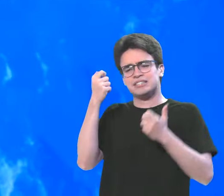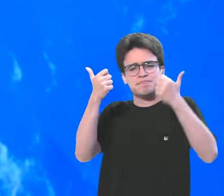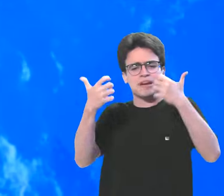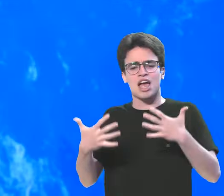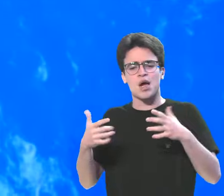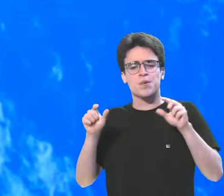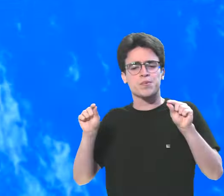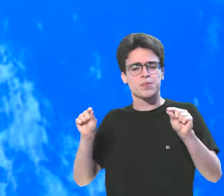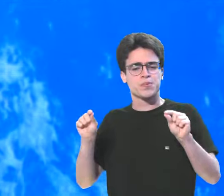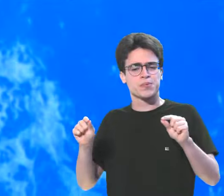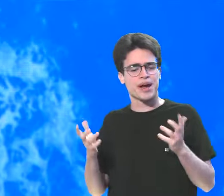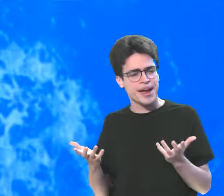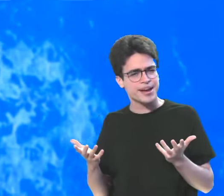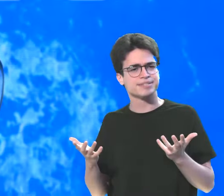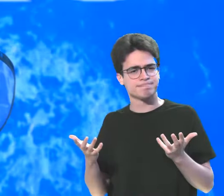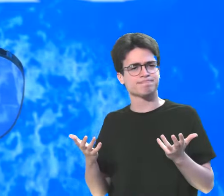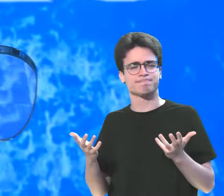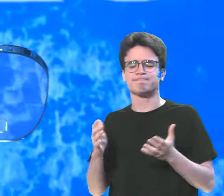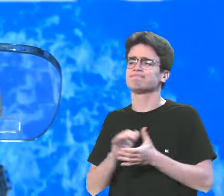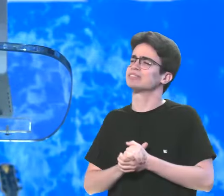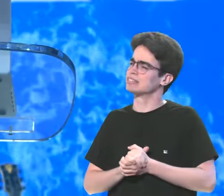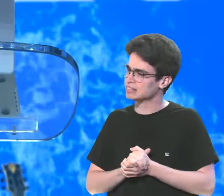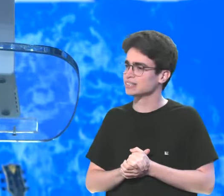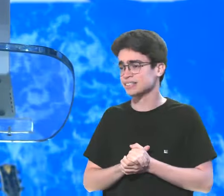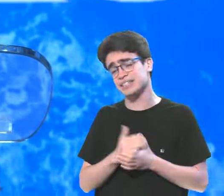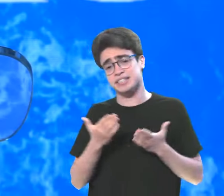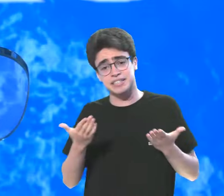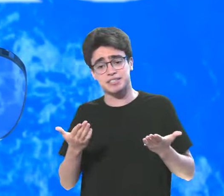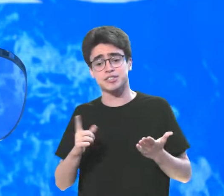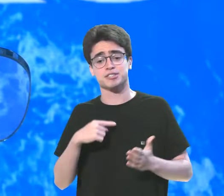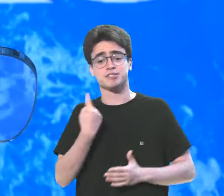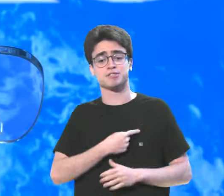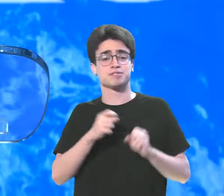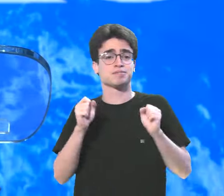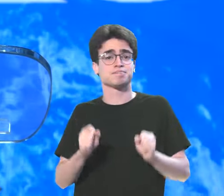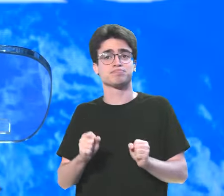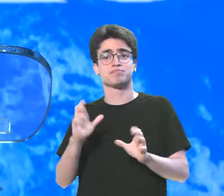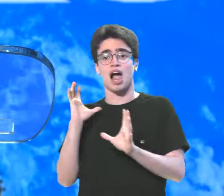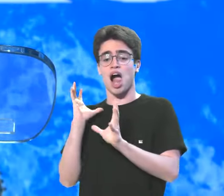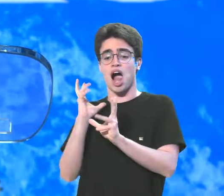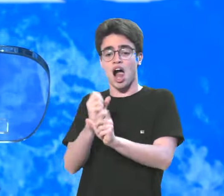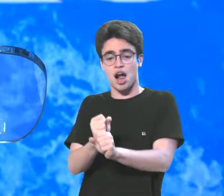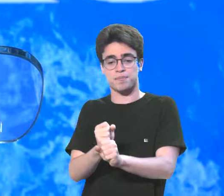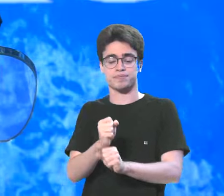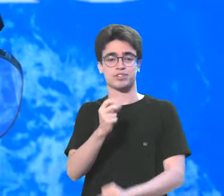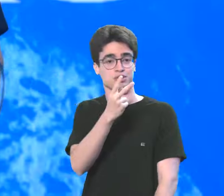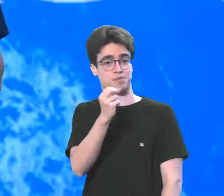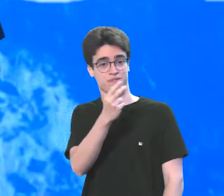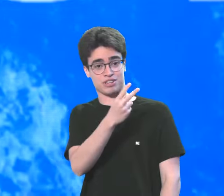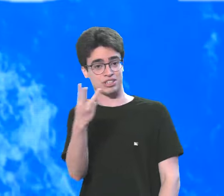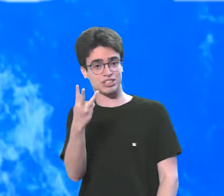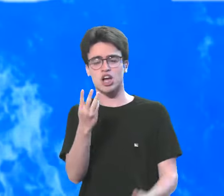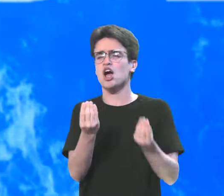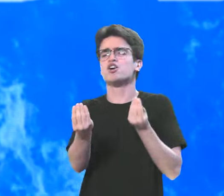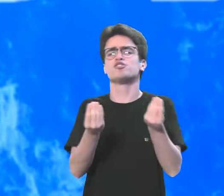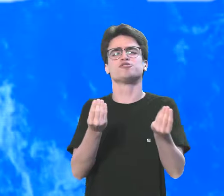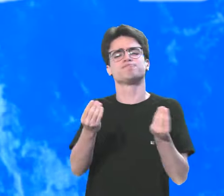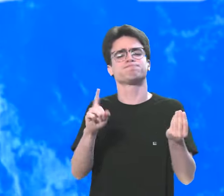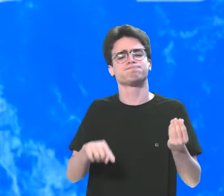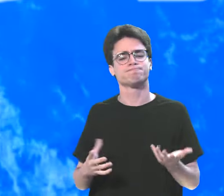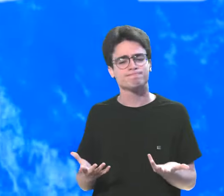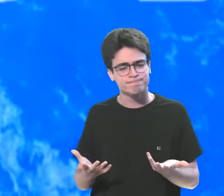né E como sempre vamos fazer uma retrospectiva de como foi 2023 para